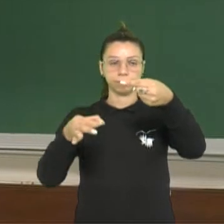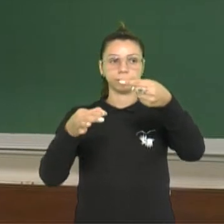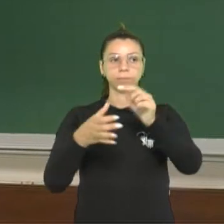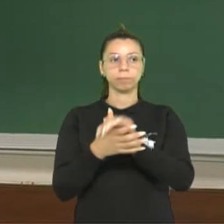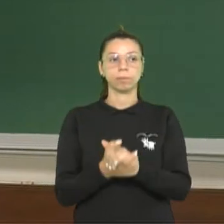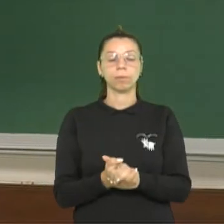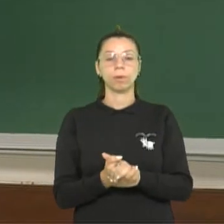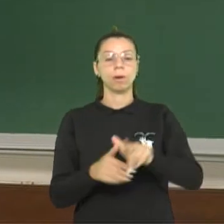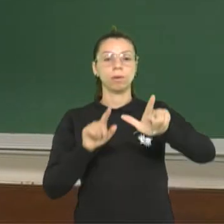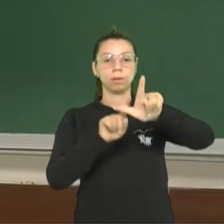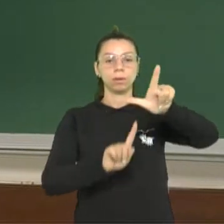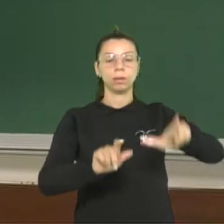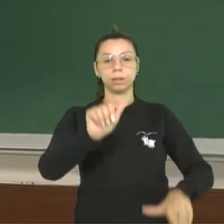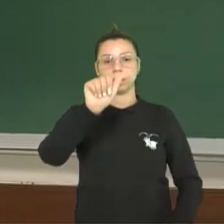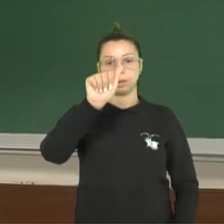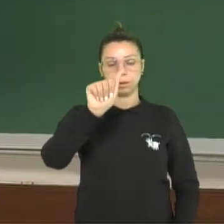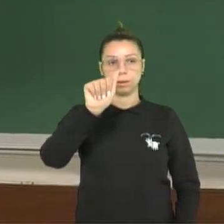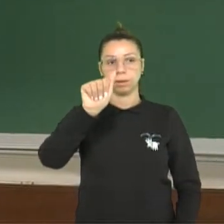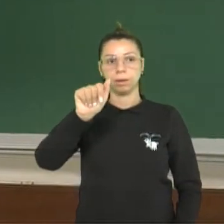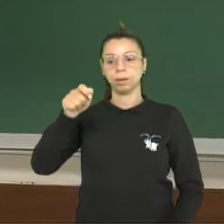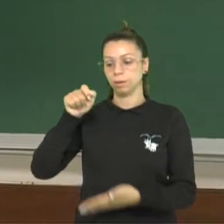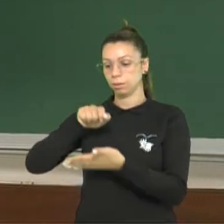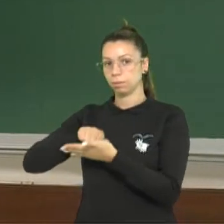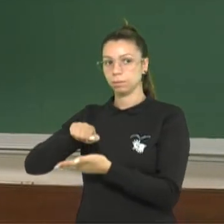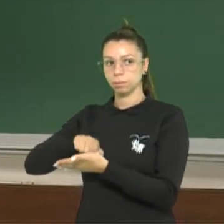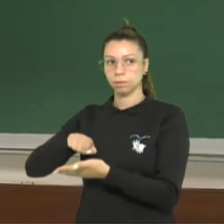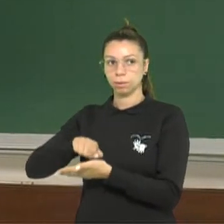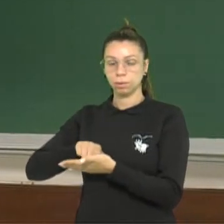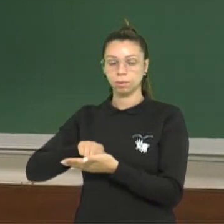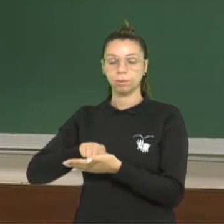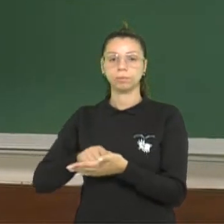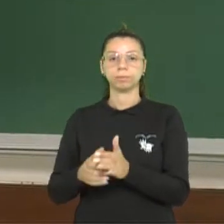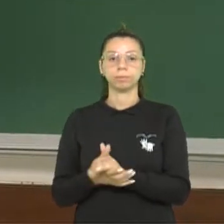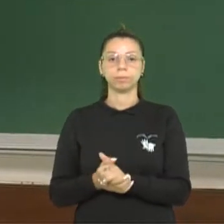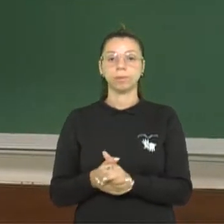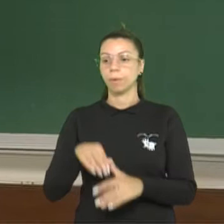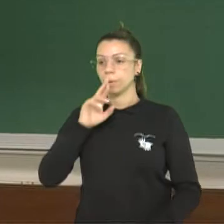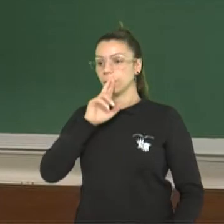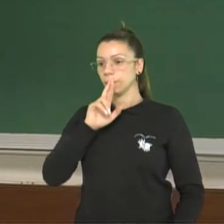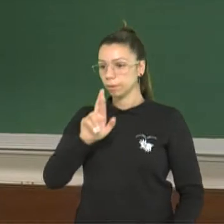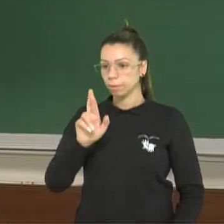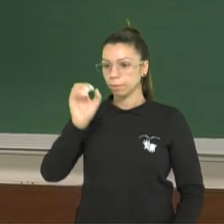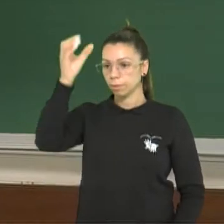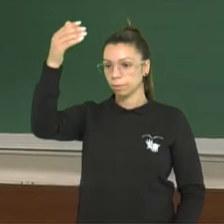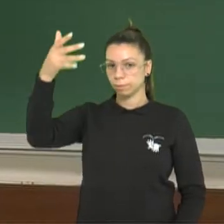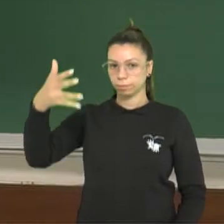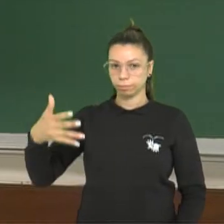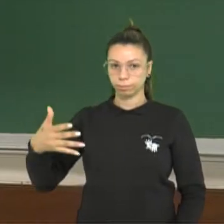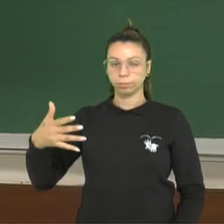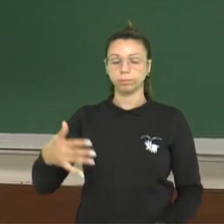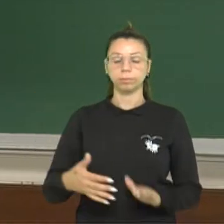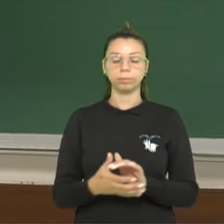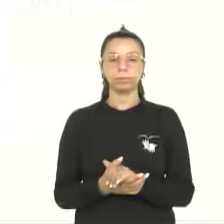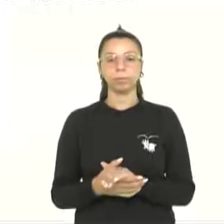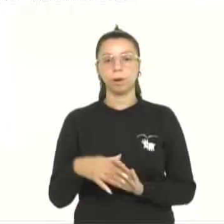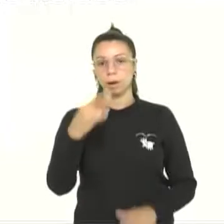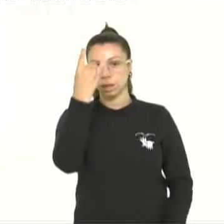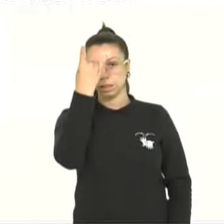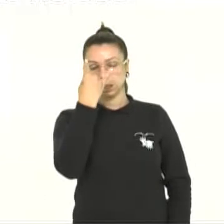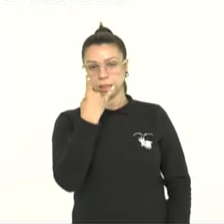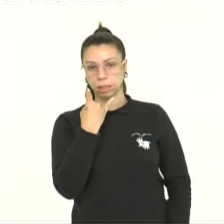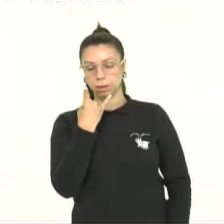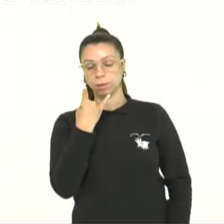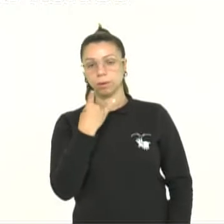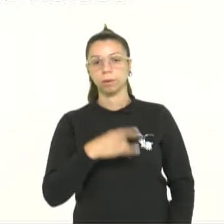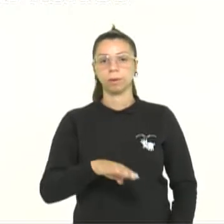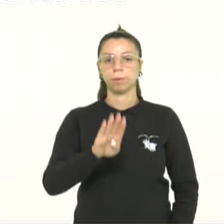a Borges, escritor, né? Nós temos aqui a resposta: ciego. B,